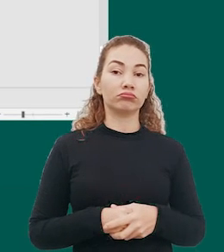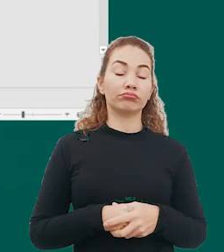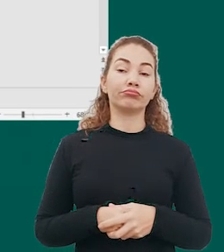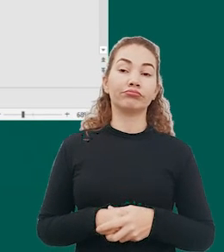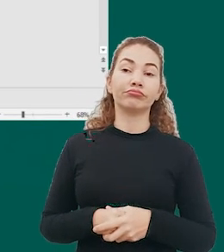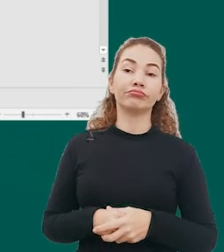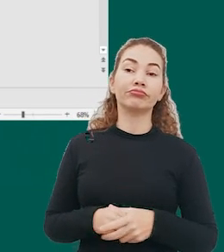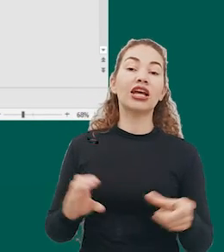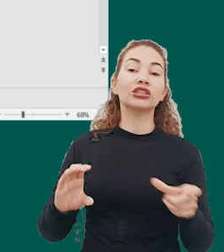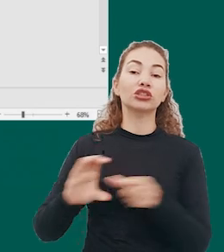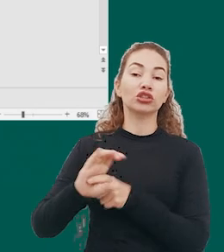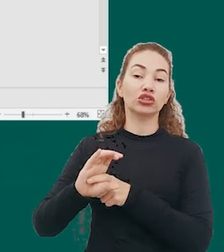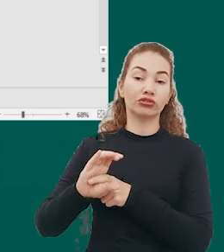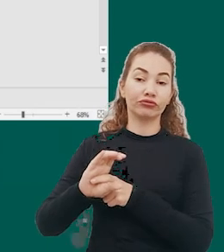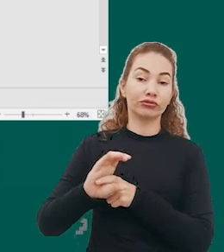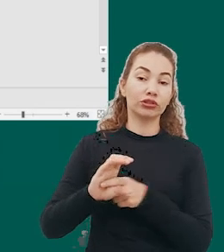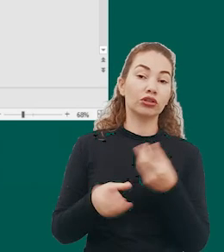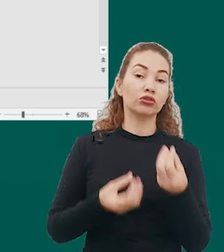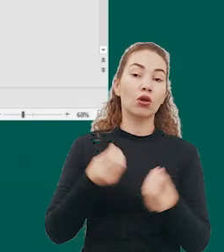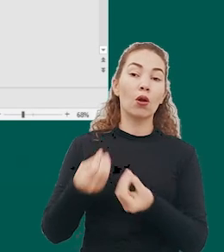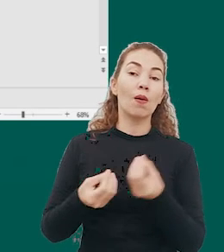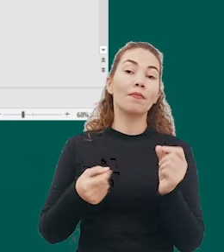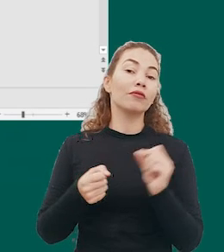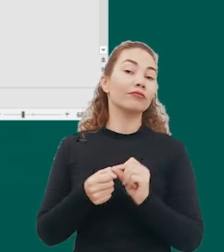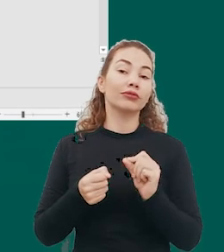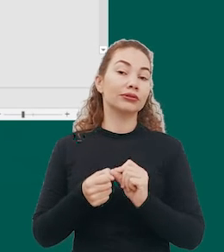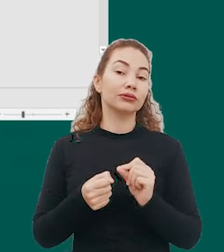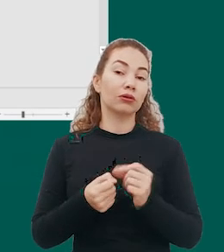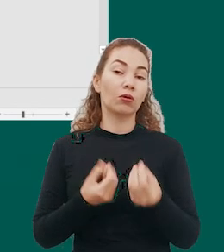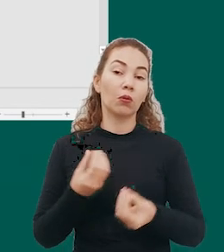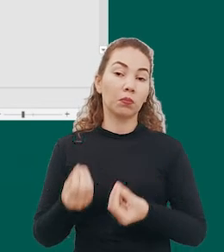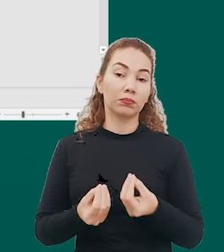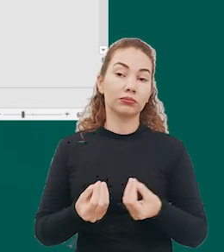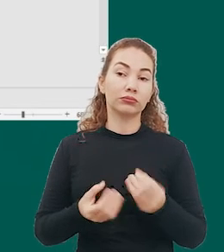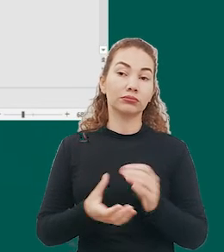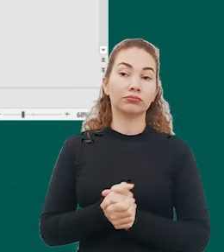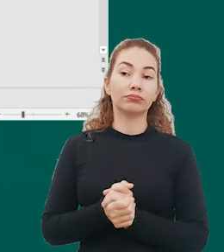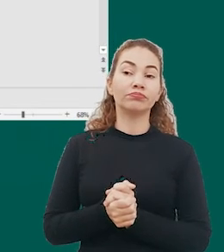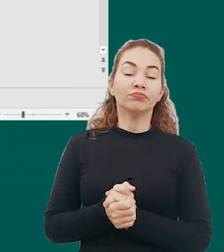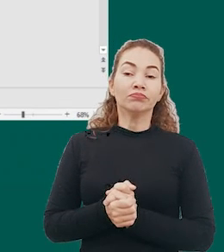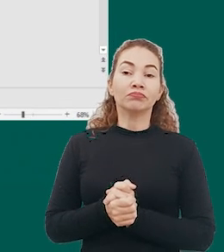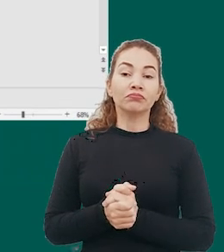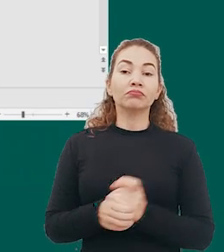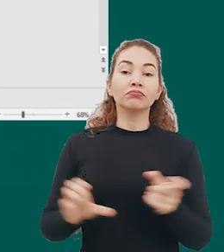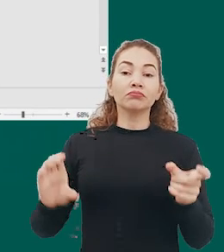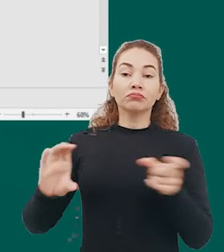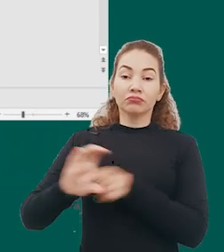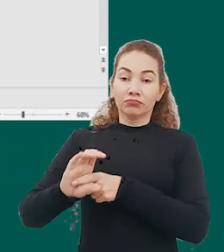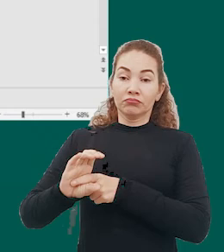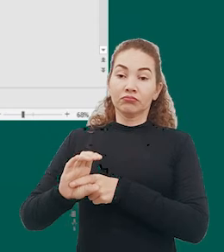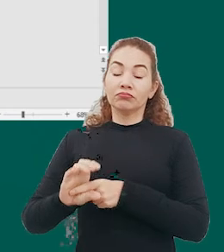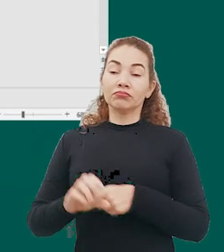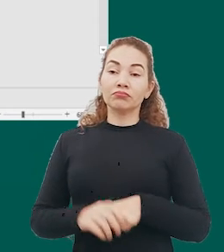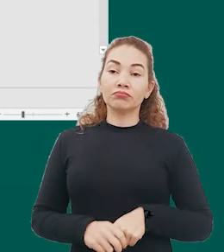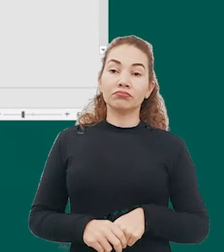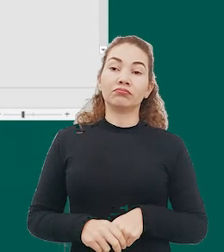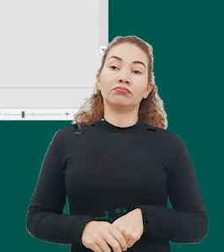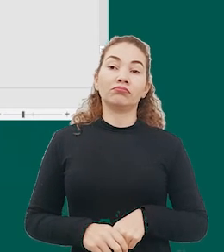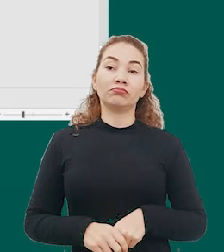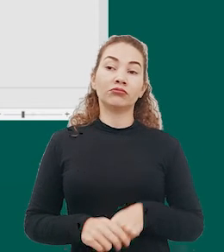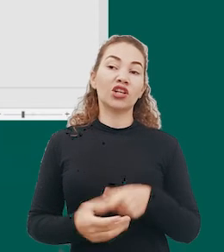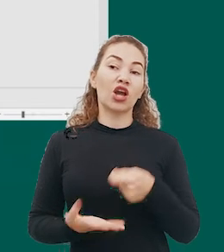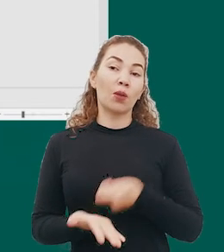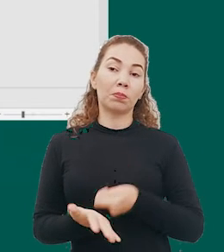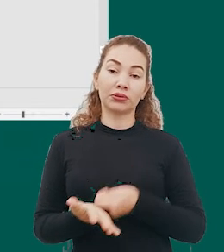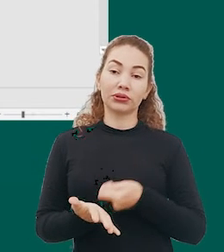As dívidas, como nós devemos declarar? As dívidas, nós estamos